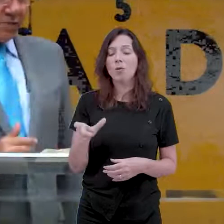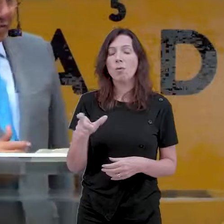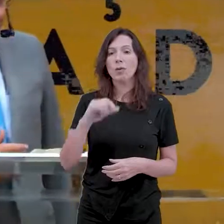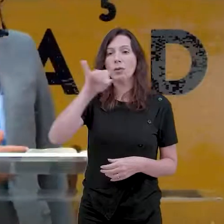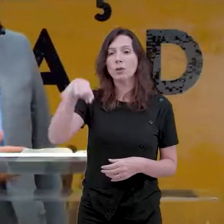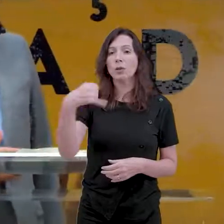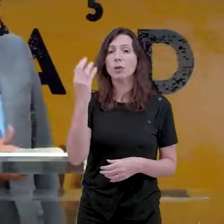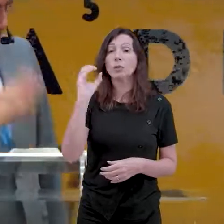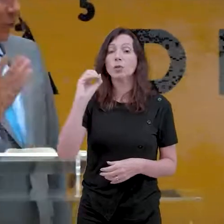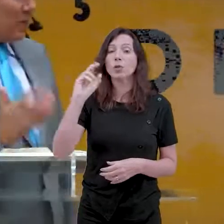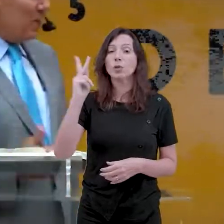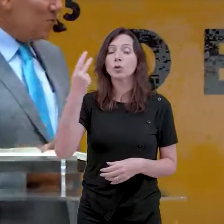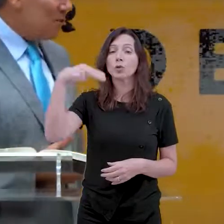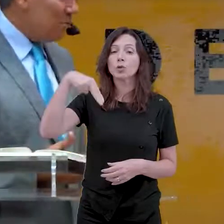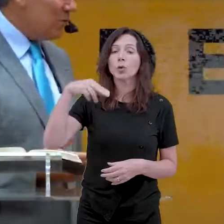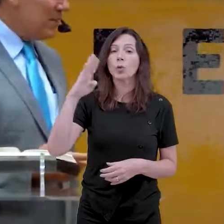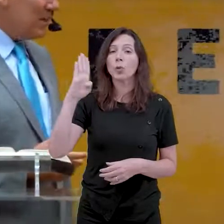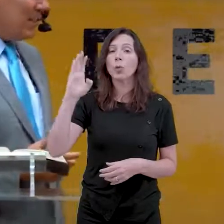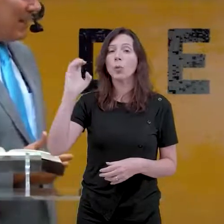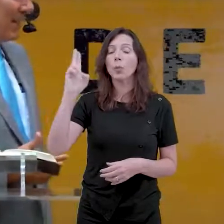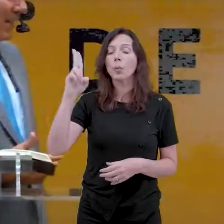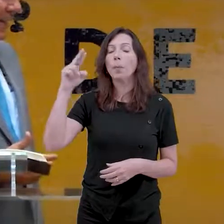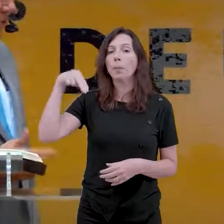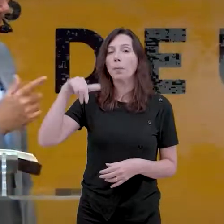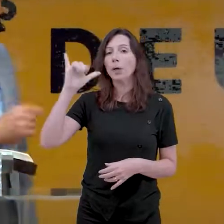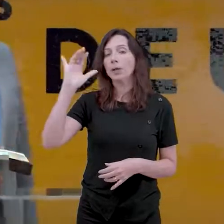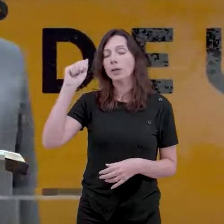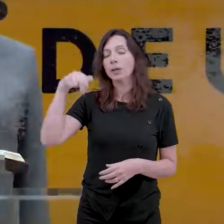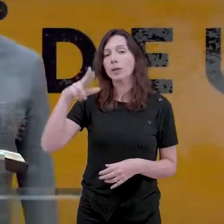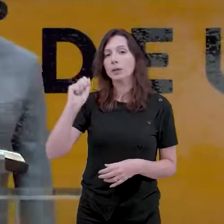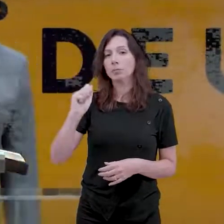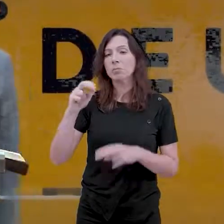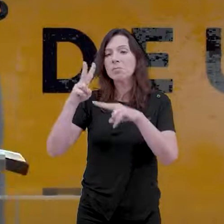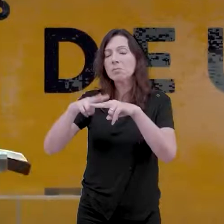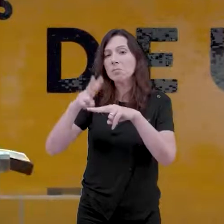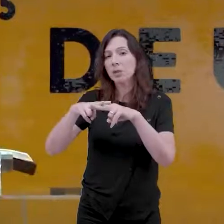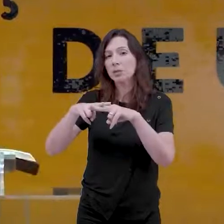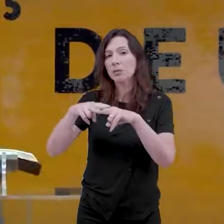12 anos, 14 anos, alguns dizem, numa prisão imunda,